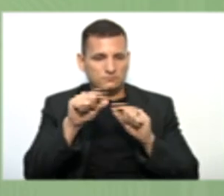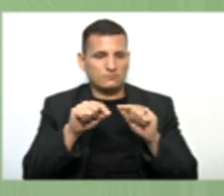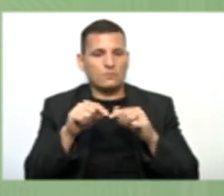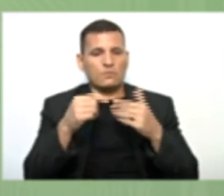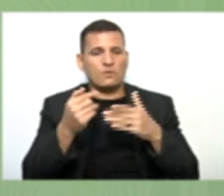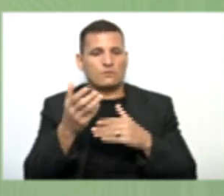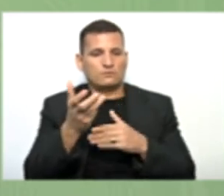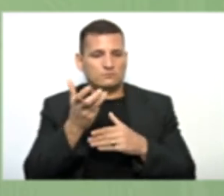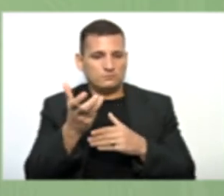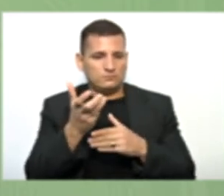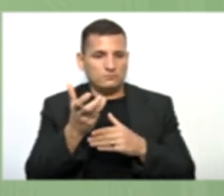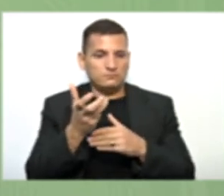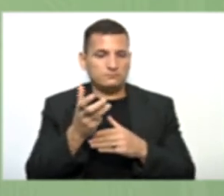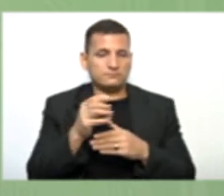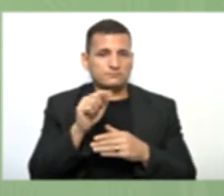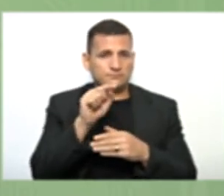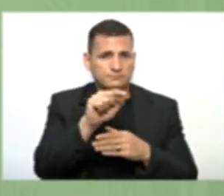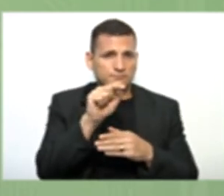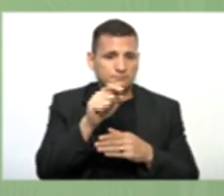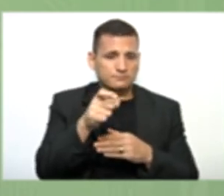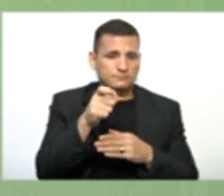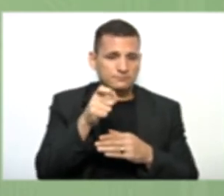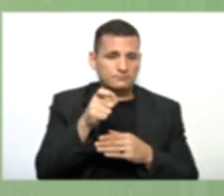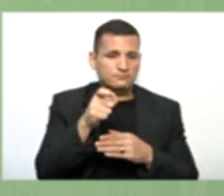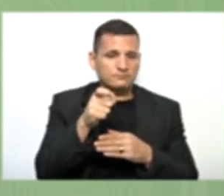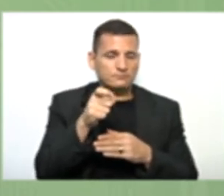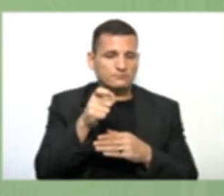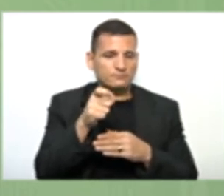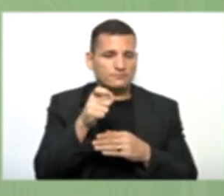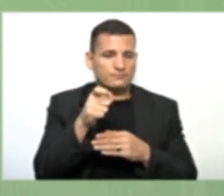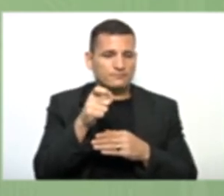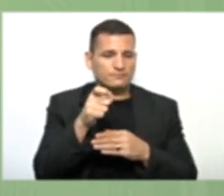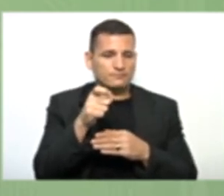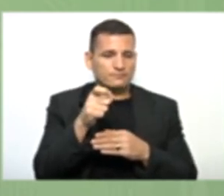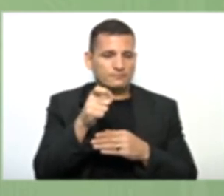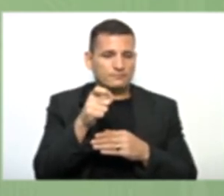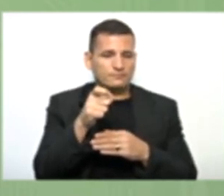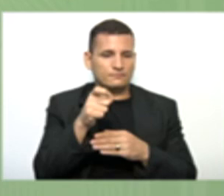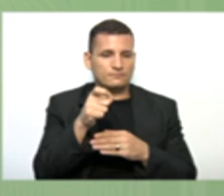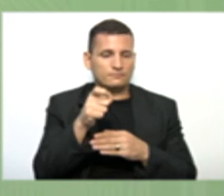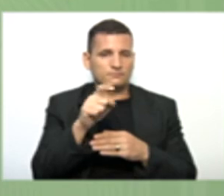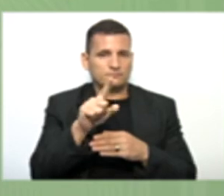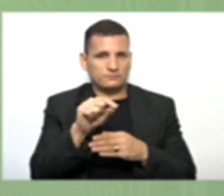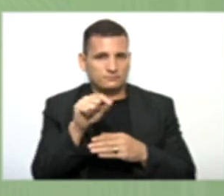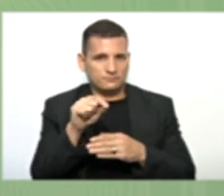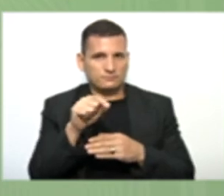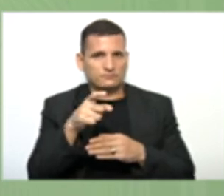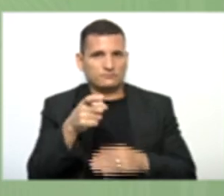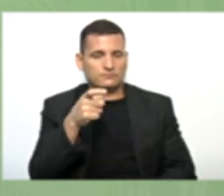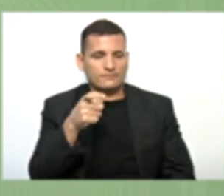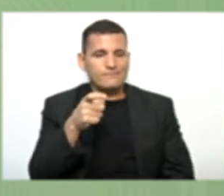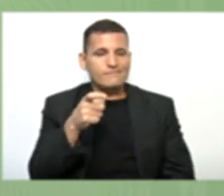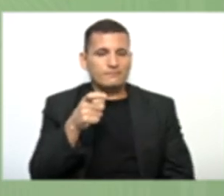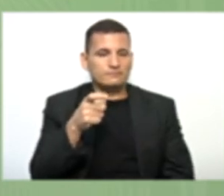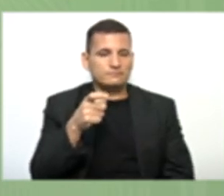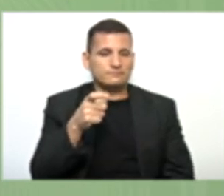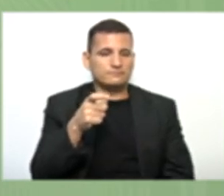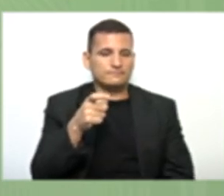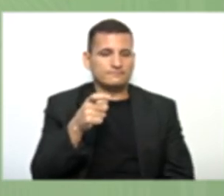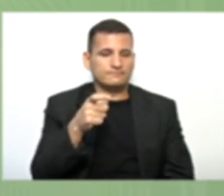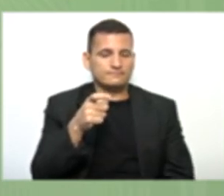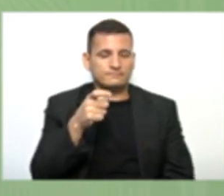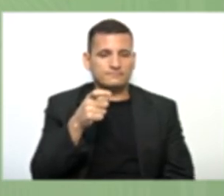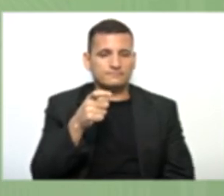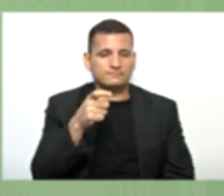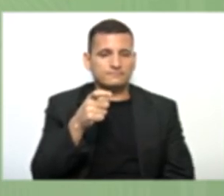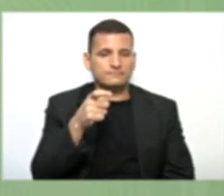quero. Digamos que eu apertei o X, eu escolhi X. Eu escolhi X. Beleza, eu sou o